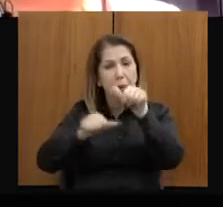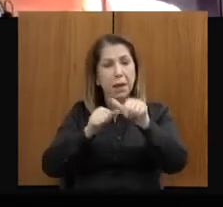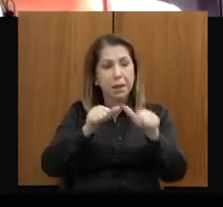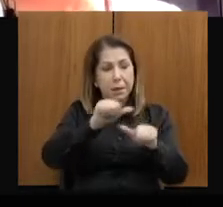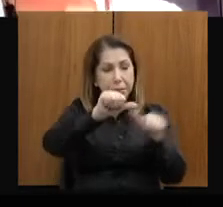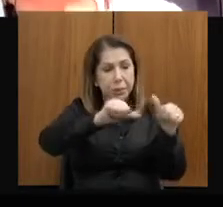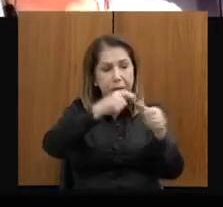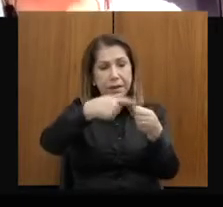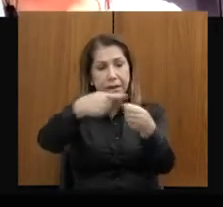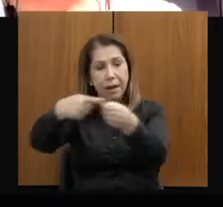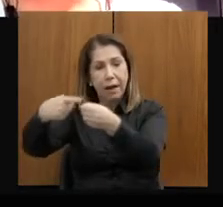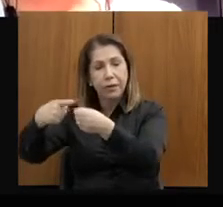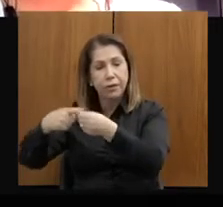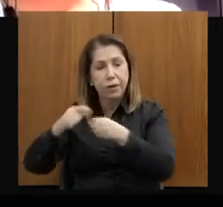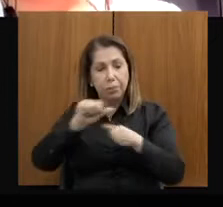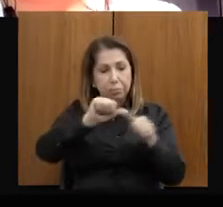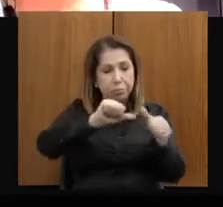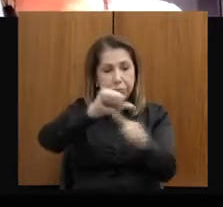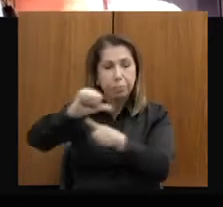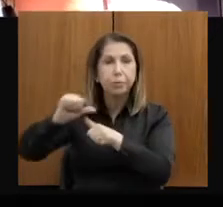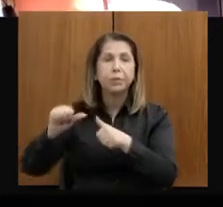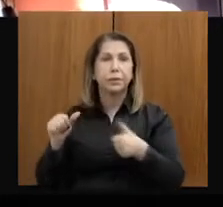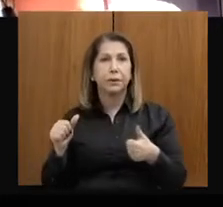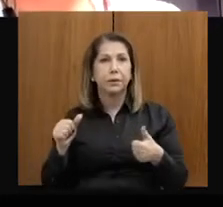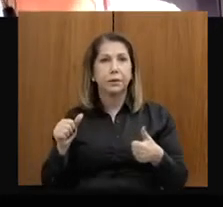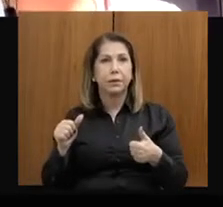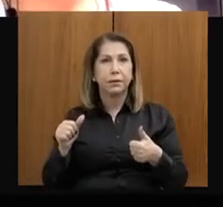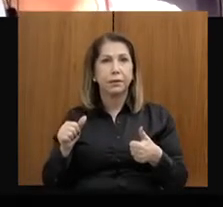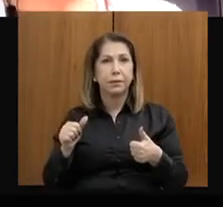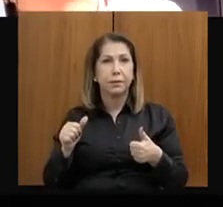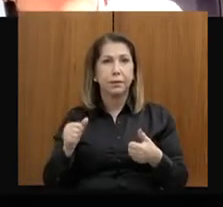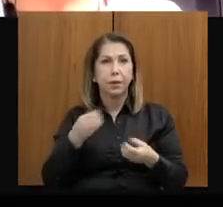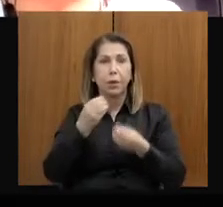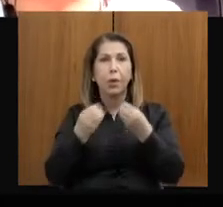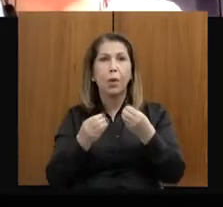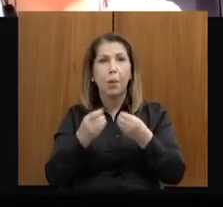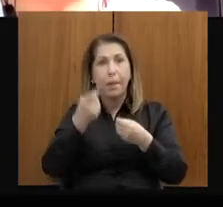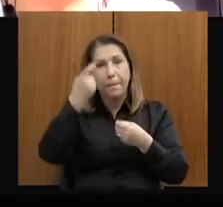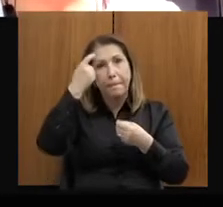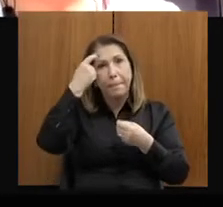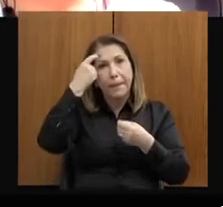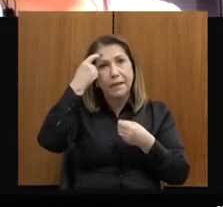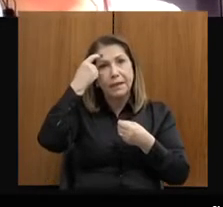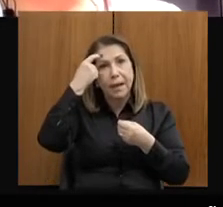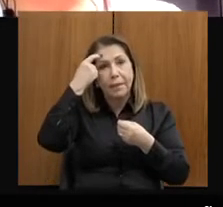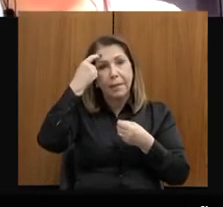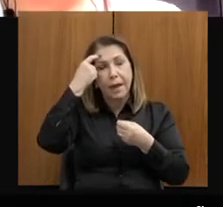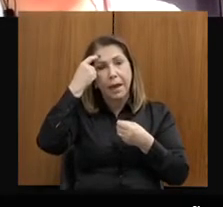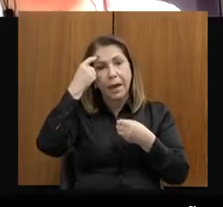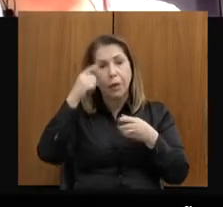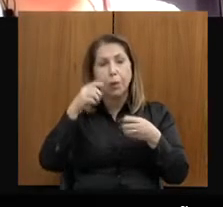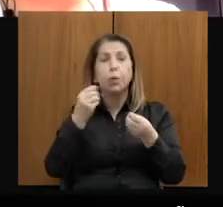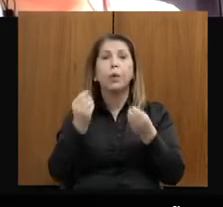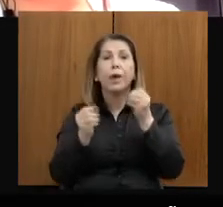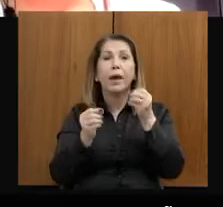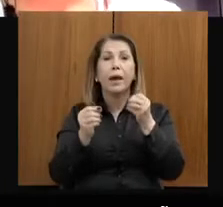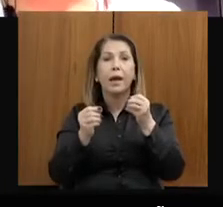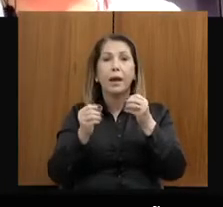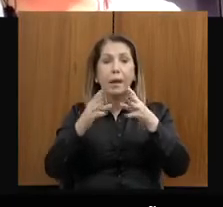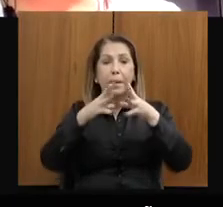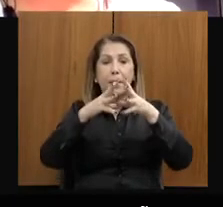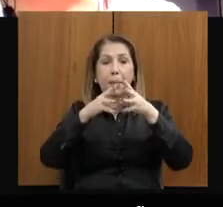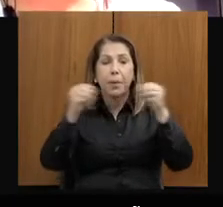cidades sobre a aérea de da do pensamento higienista sob a égide de